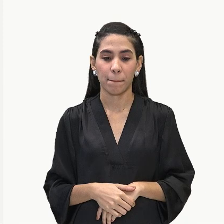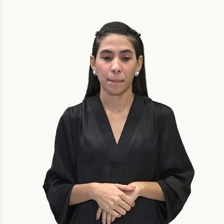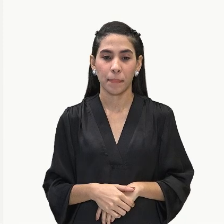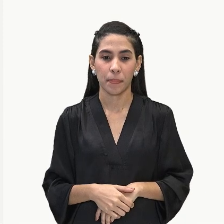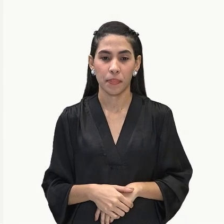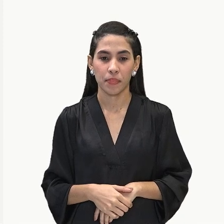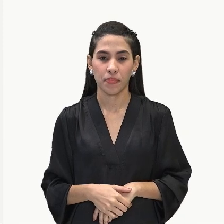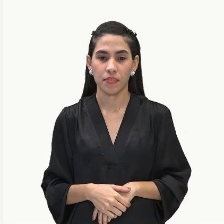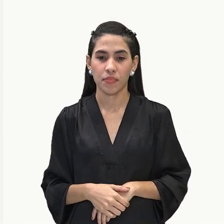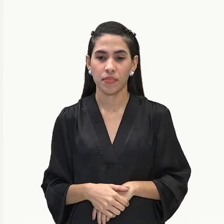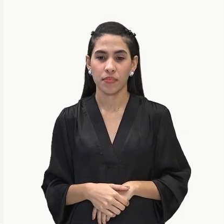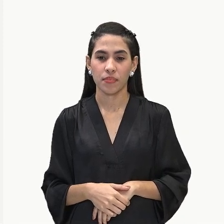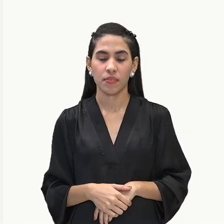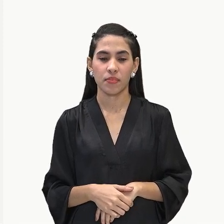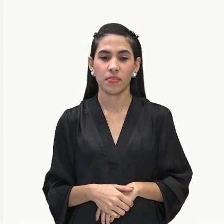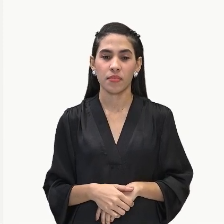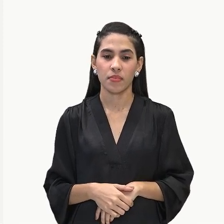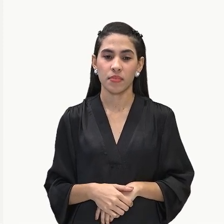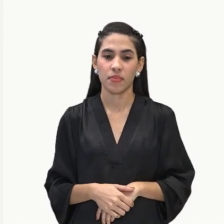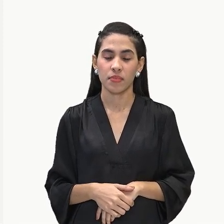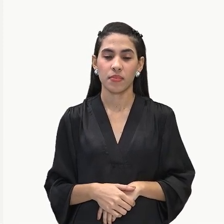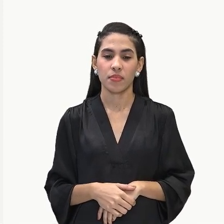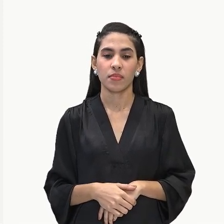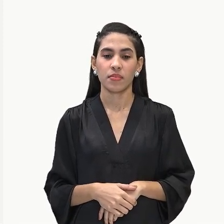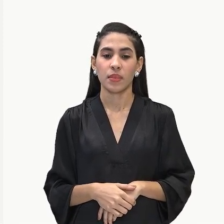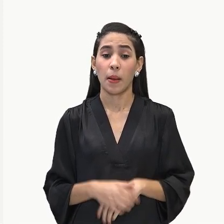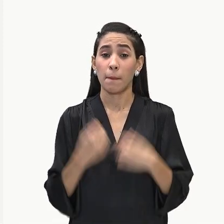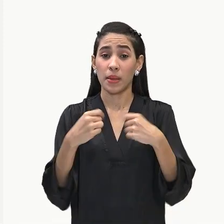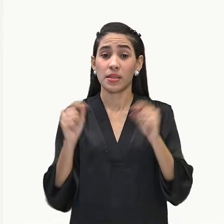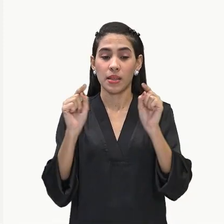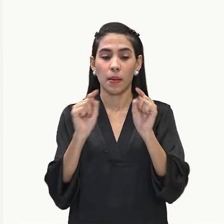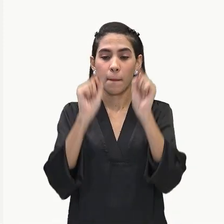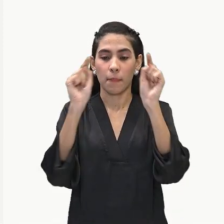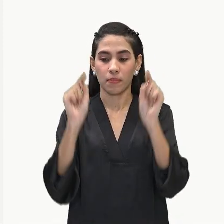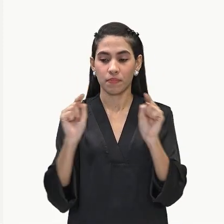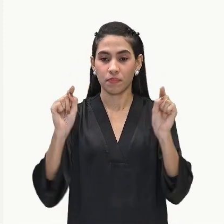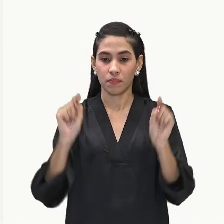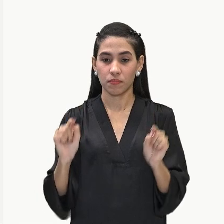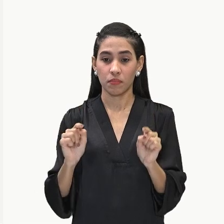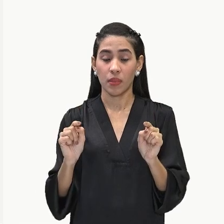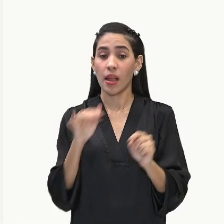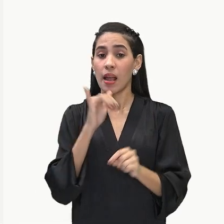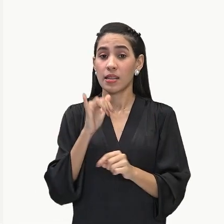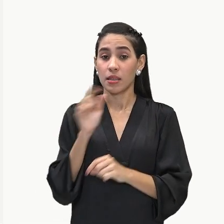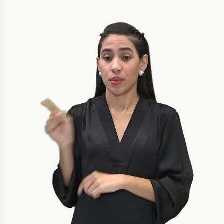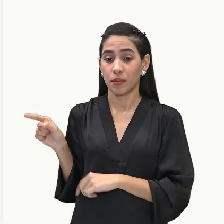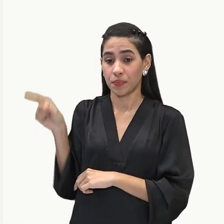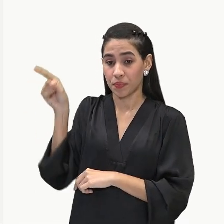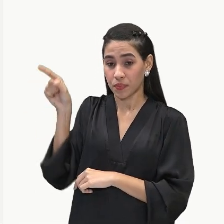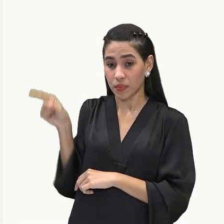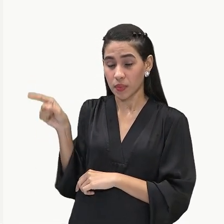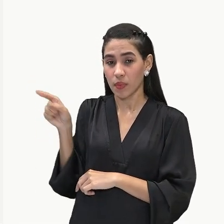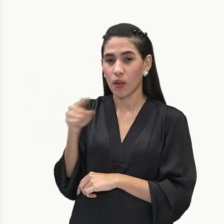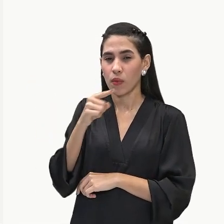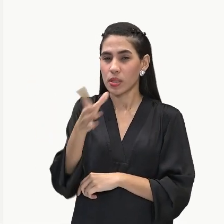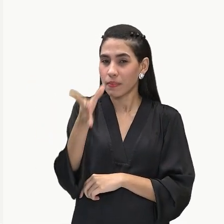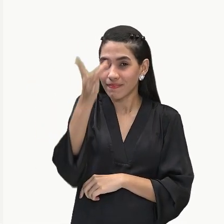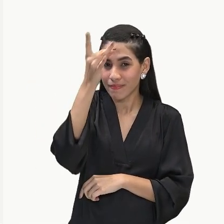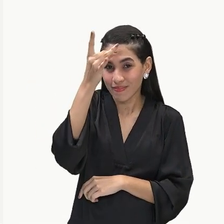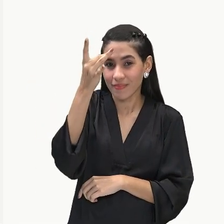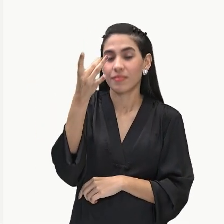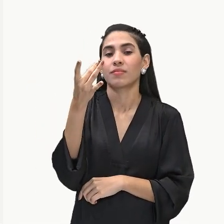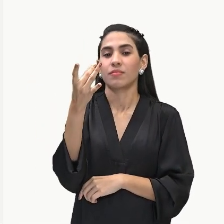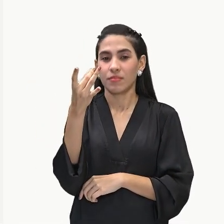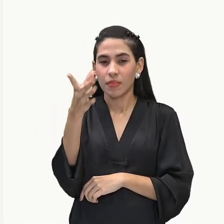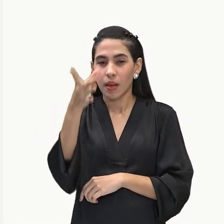equações usando uma chave. Então, aí está um exemplo para você já ir se acostumando, não é? Já ir se